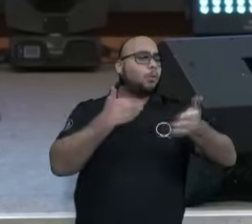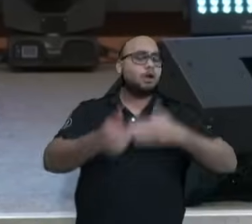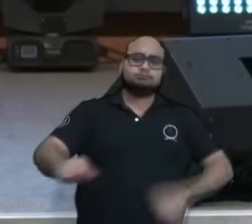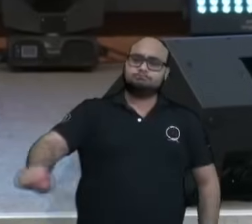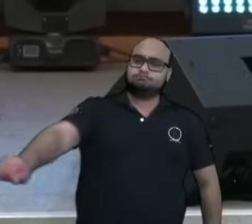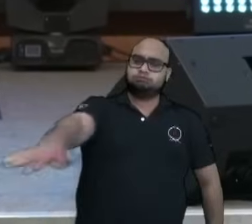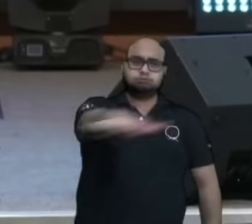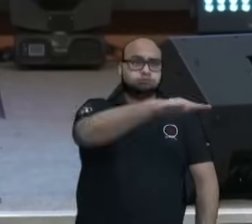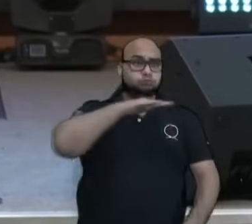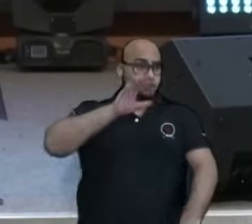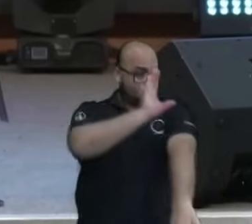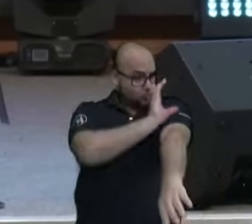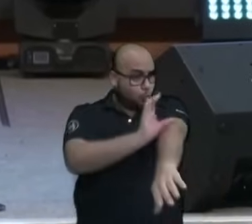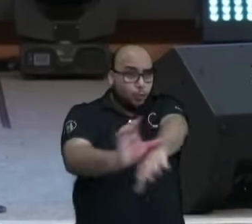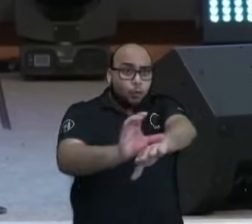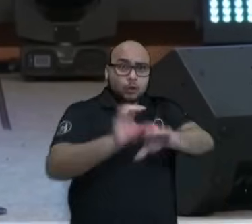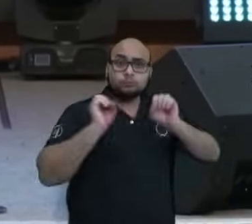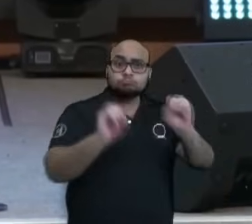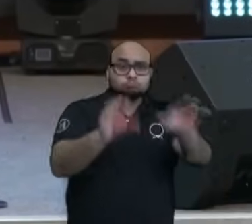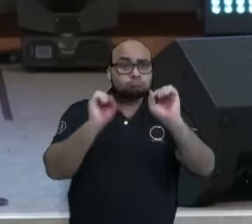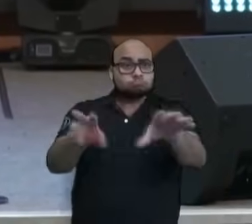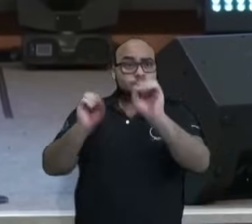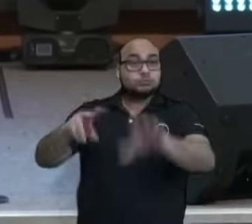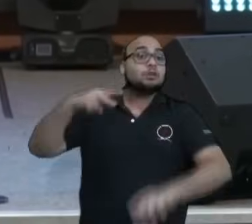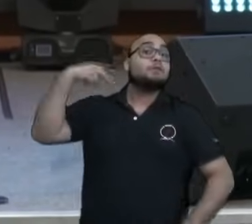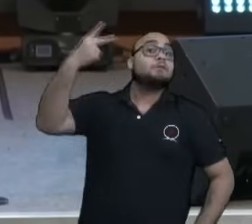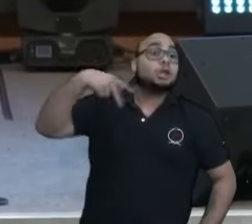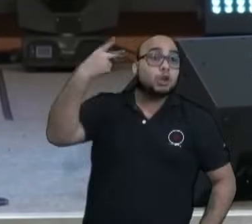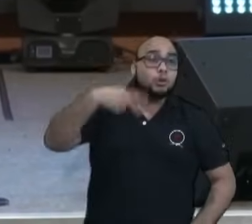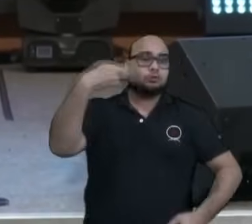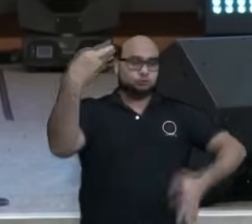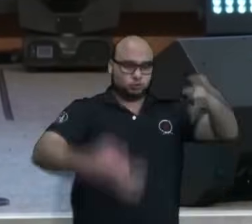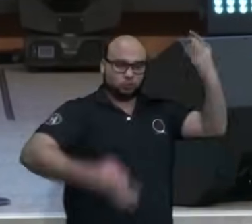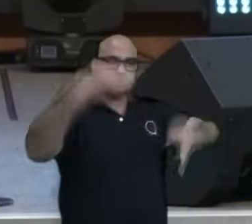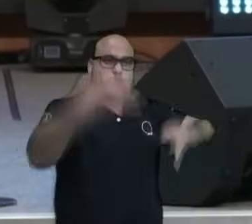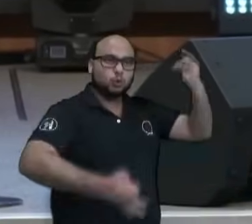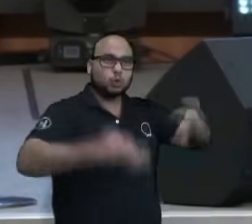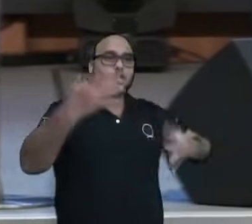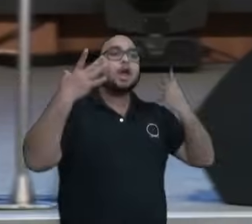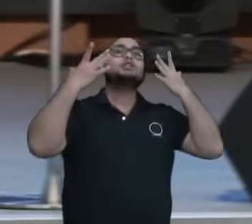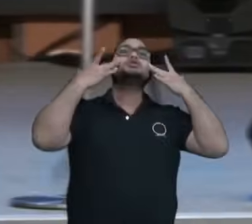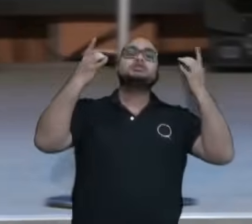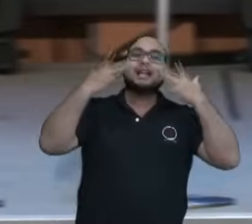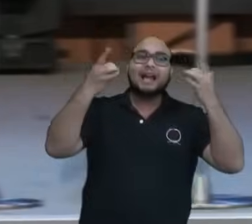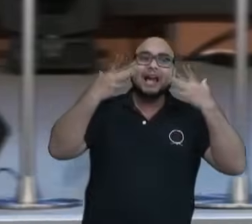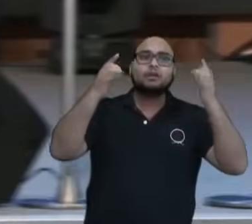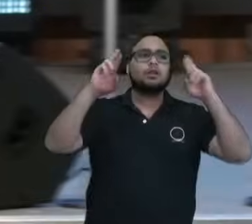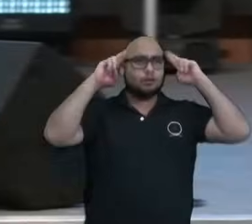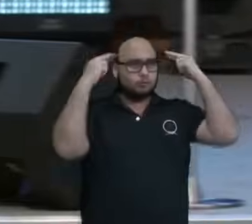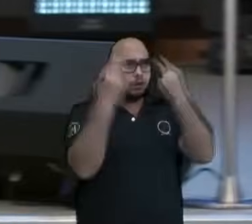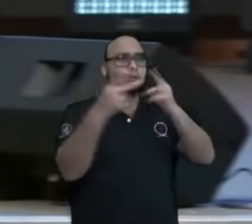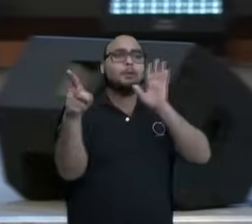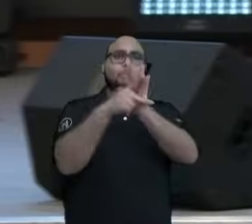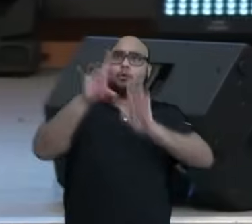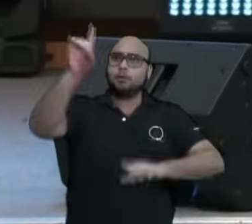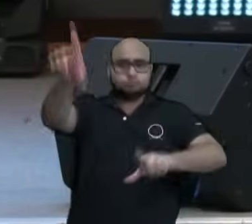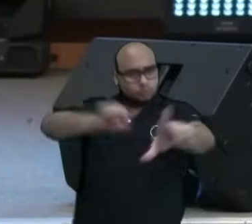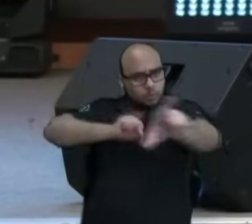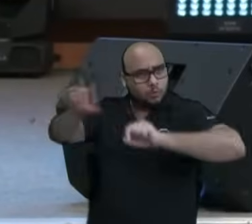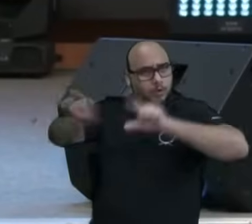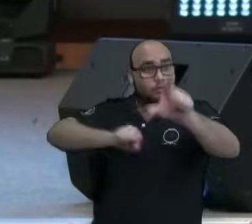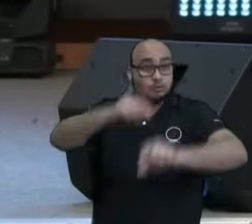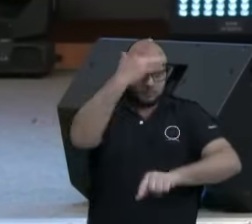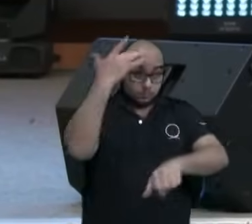cultura na educação na política no judiciário o reino de Deus é para ser estabelecido na terra e Deus levanta a gente para treinar o povo